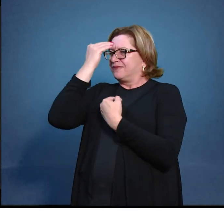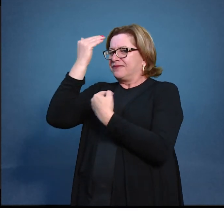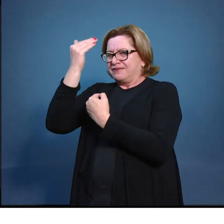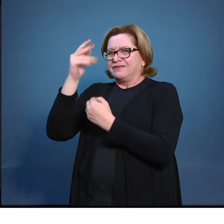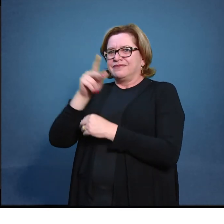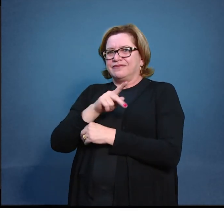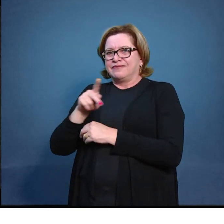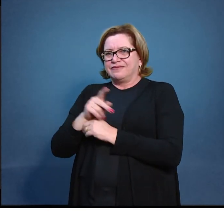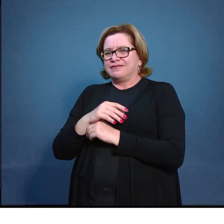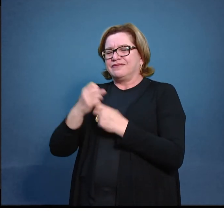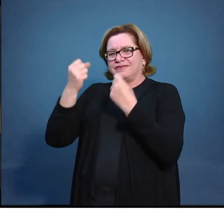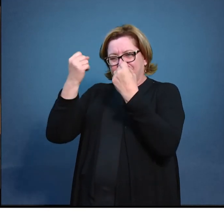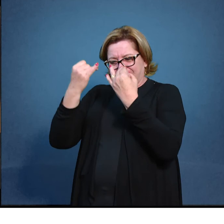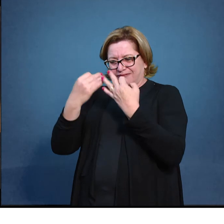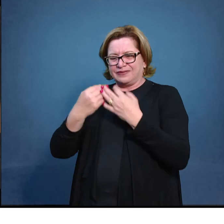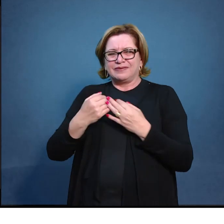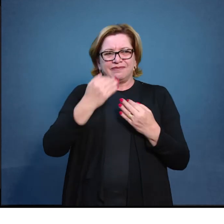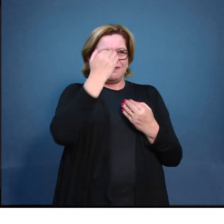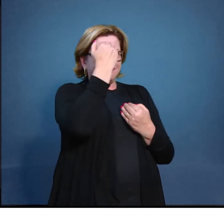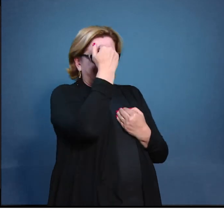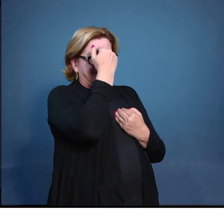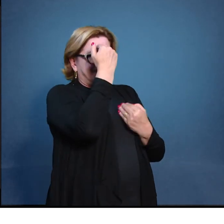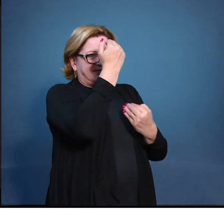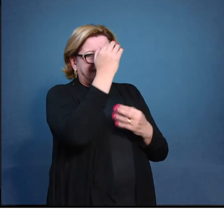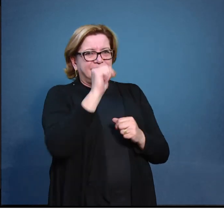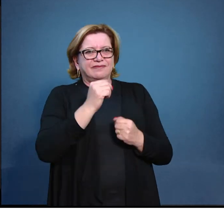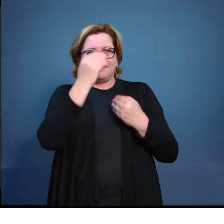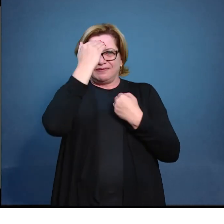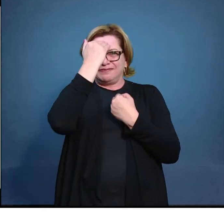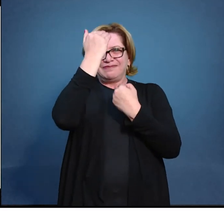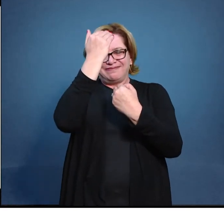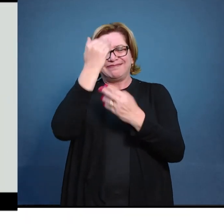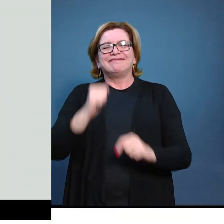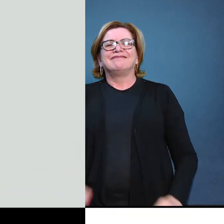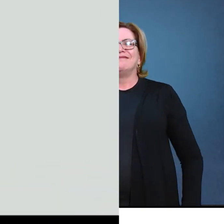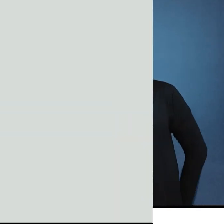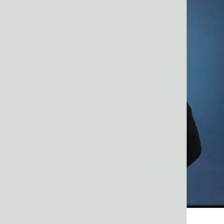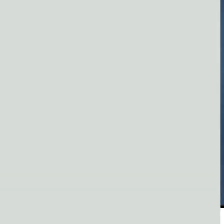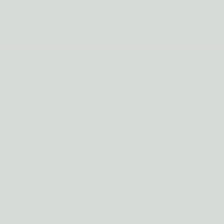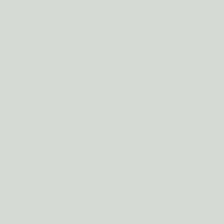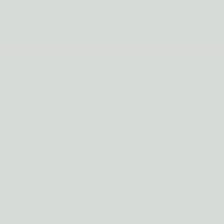professor, pela participação aí, pelas explicações. Muito obrigado. Obrigado, pessoal. Até a próxima.